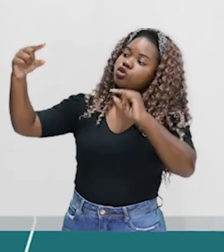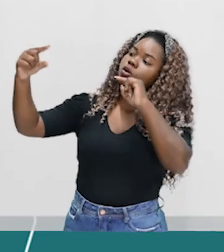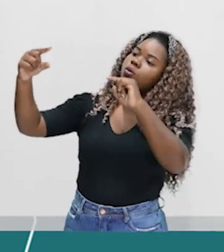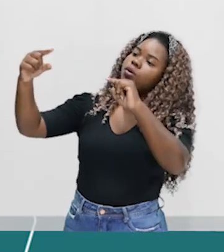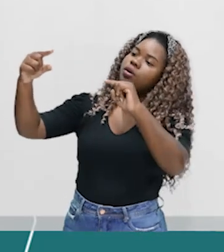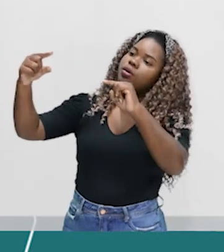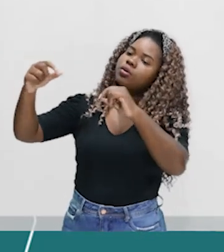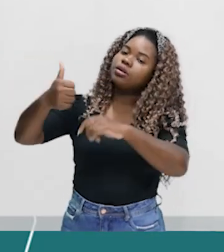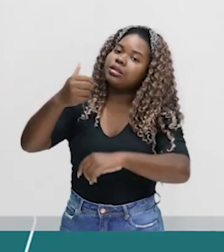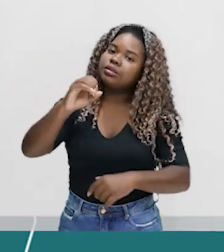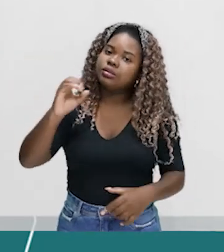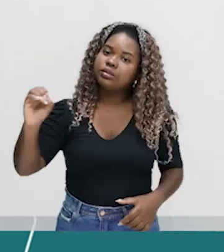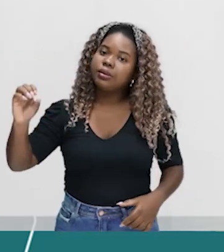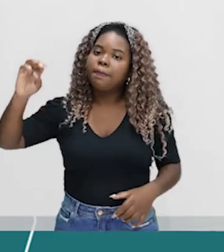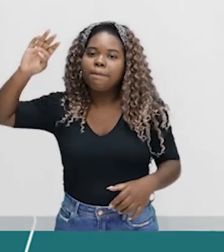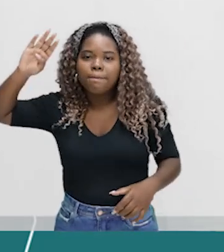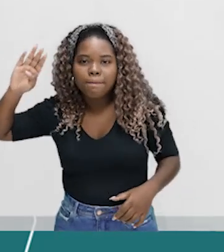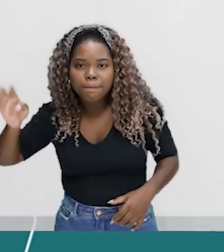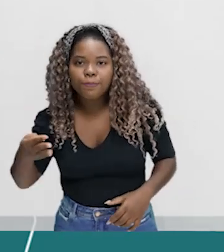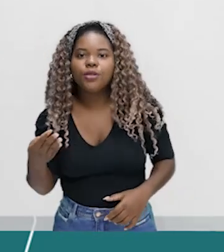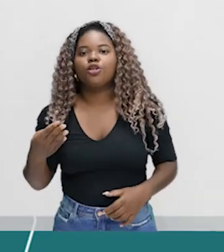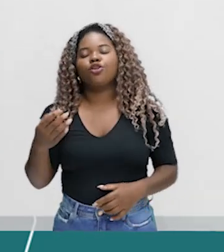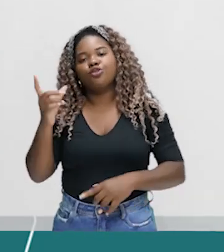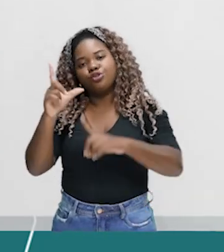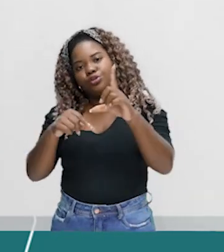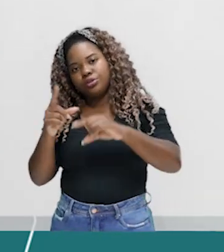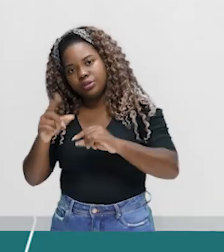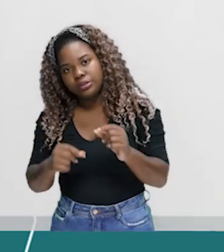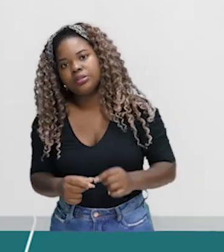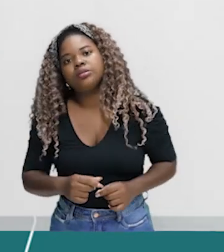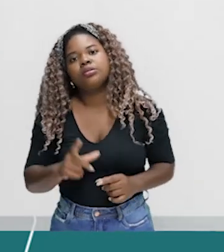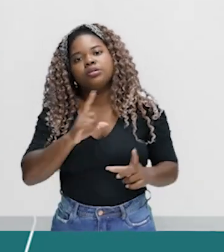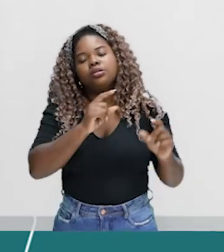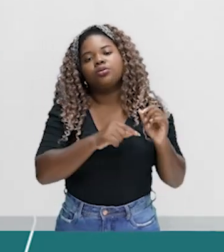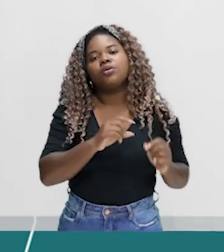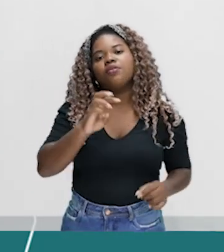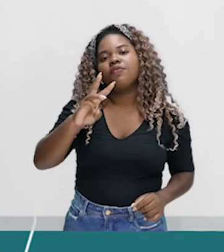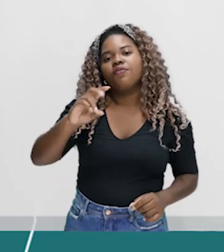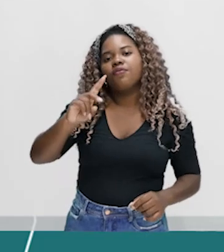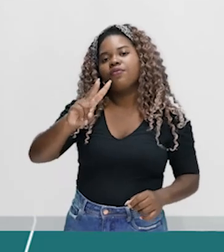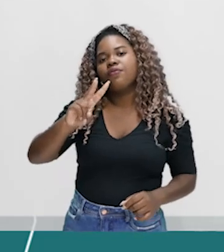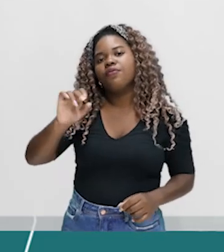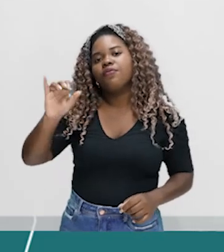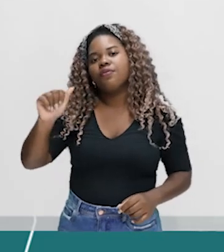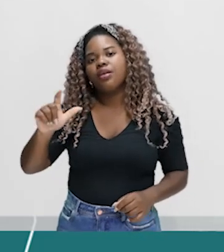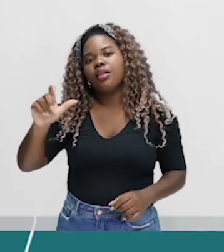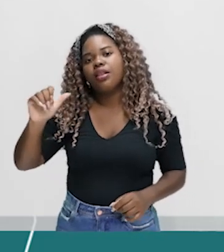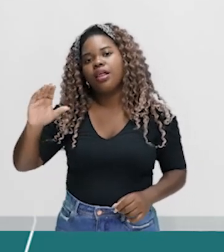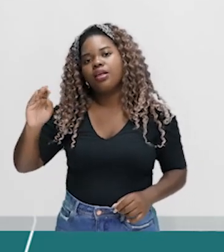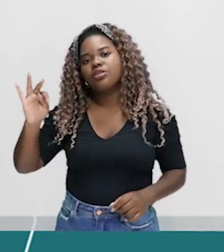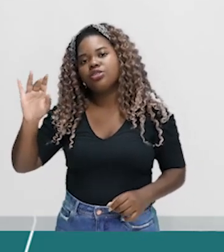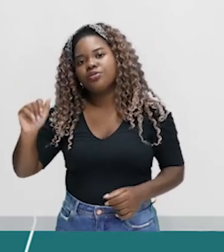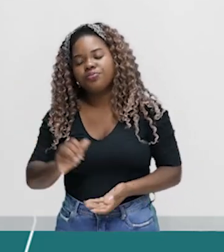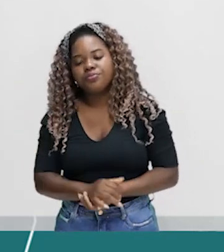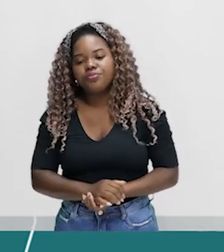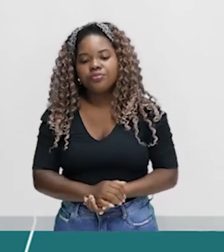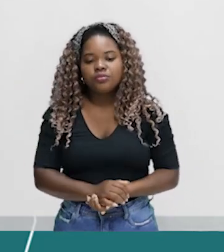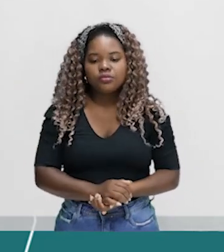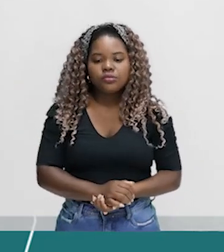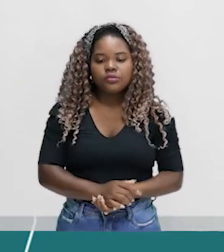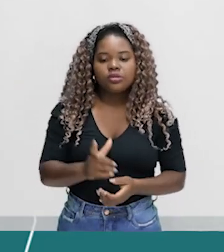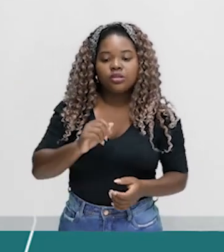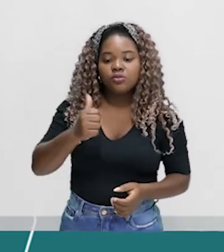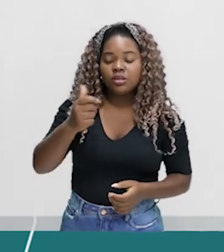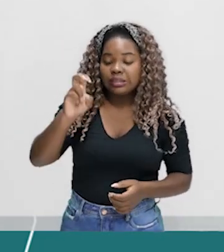a galáxia espiralada chamada Via Láctea, tá? Esse Sol ele teria surgido há